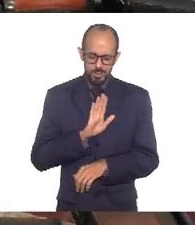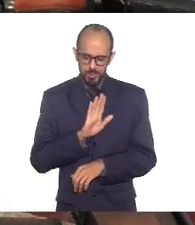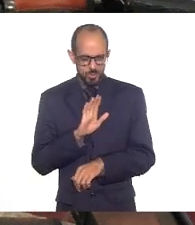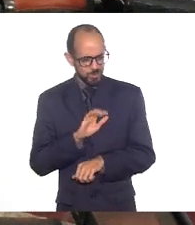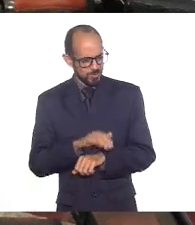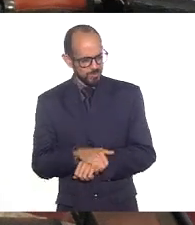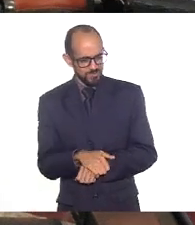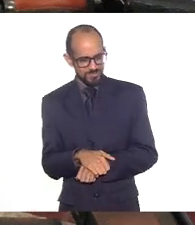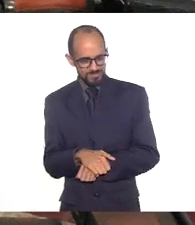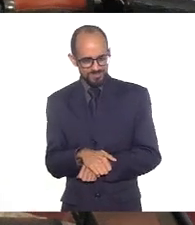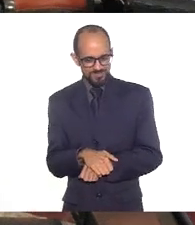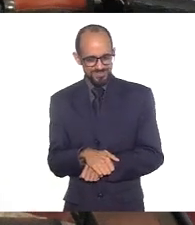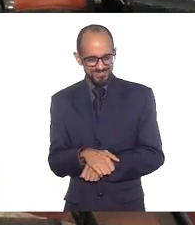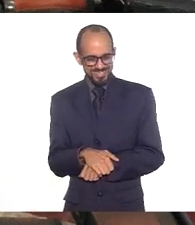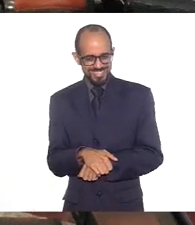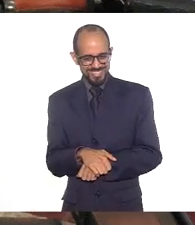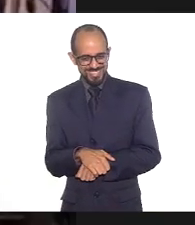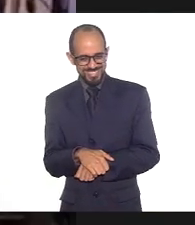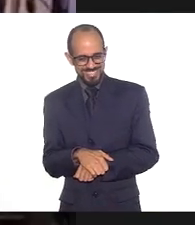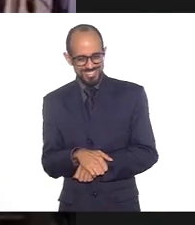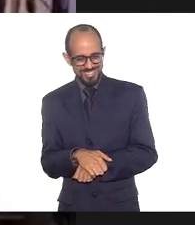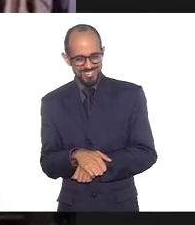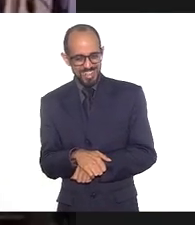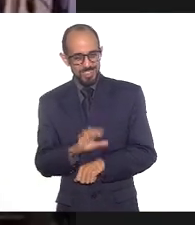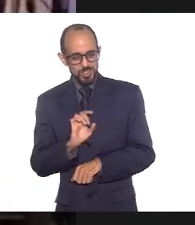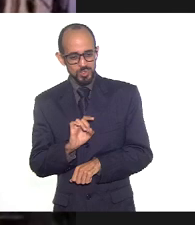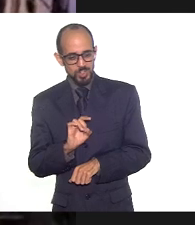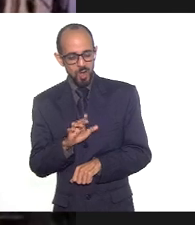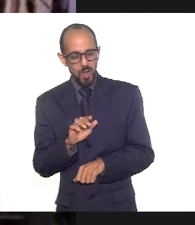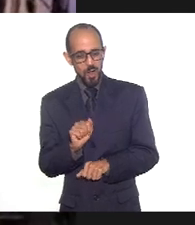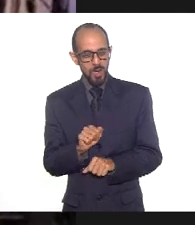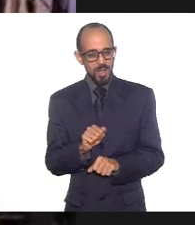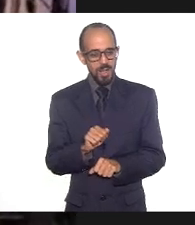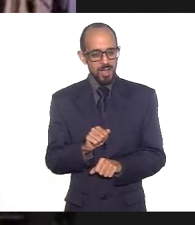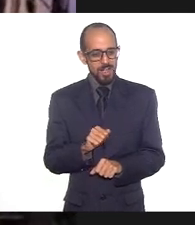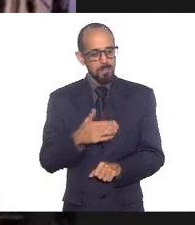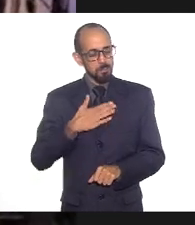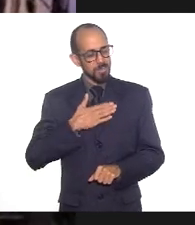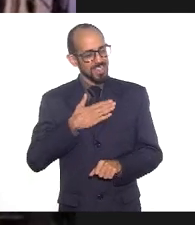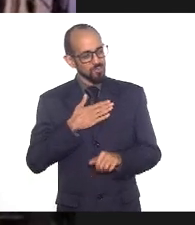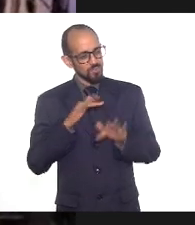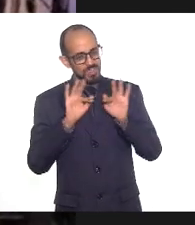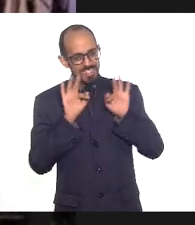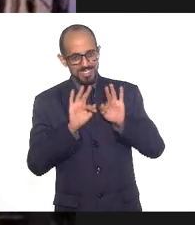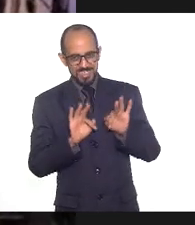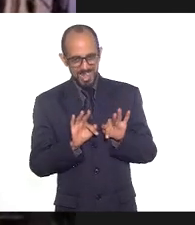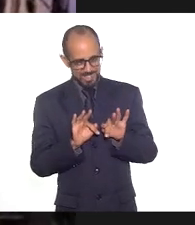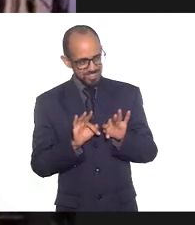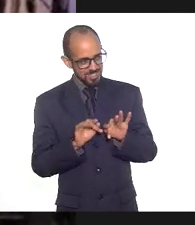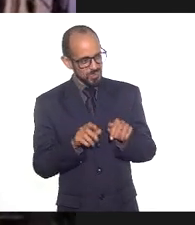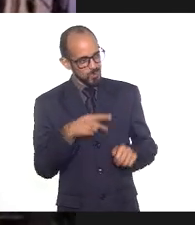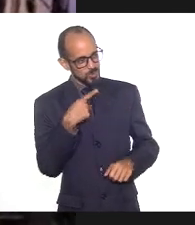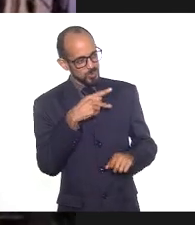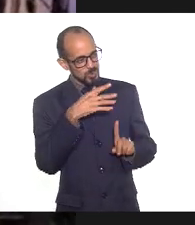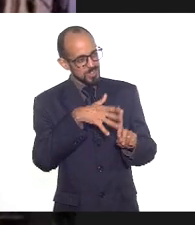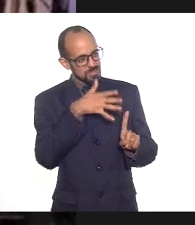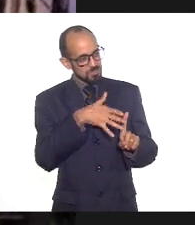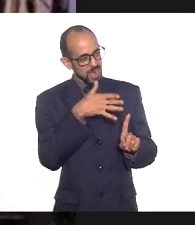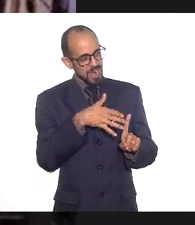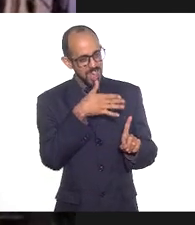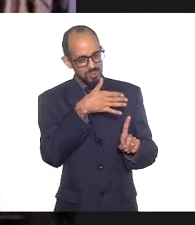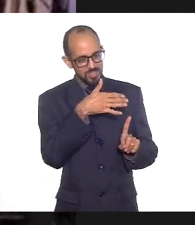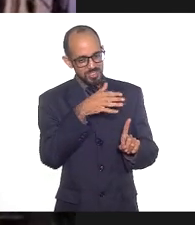vontade mas as suas palavras aqui dizer da minha felicidade com as suas palavras